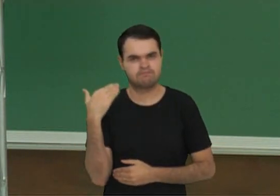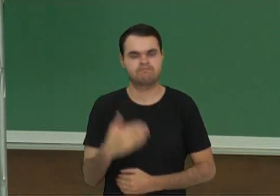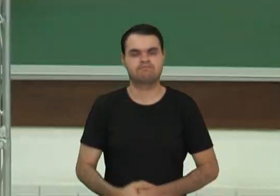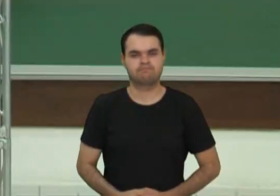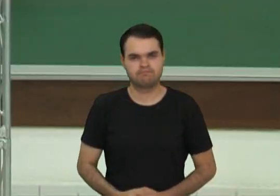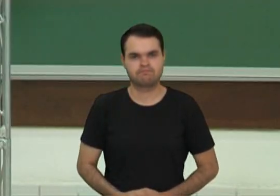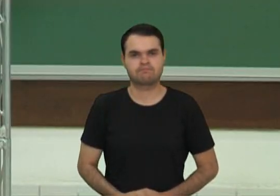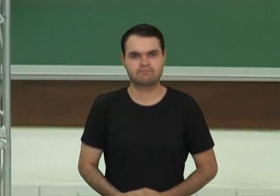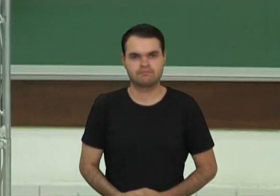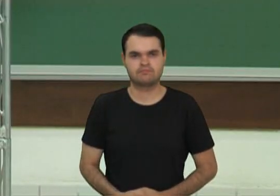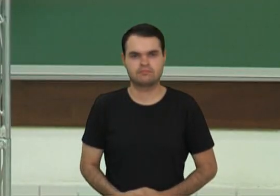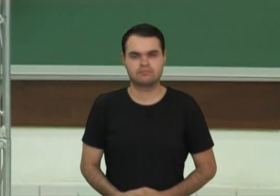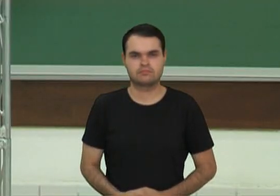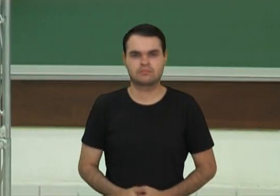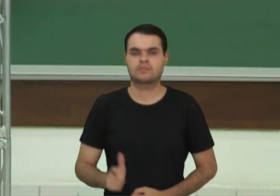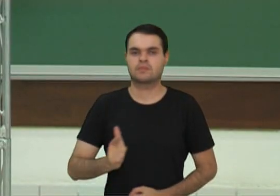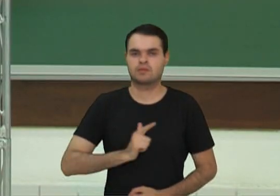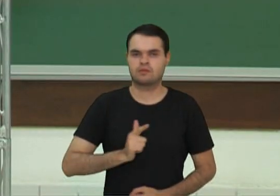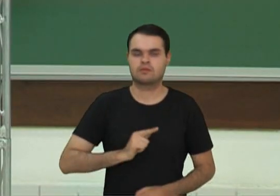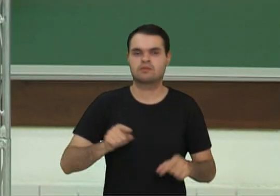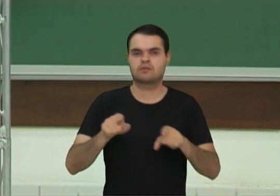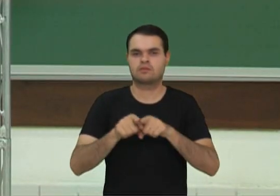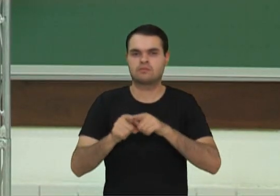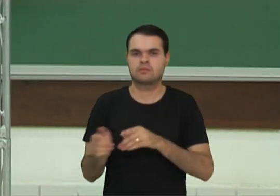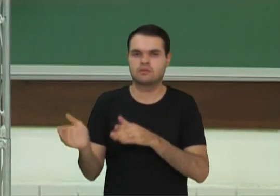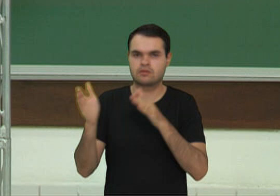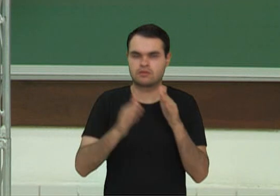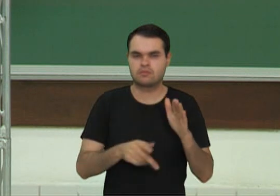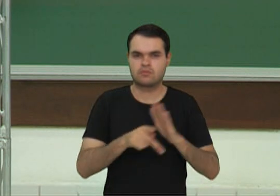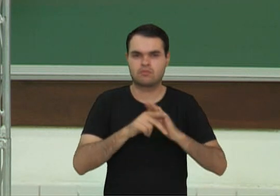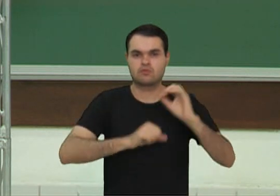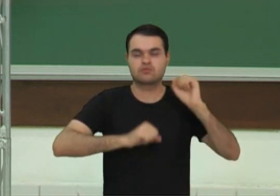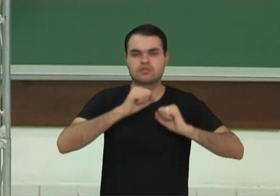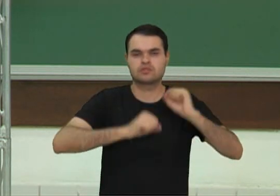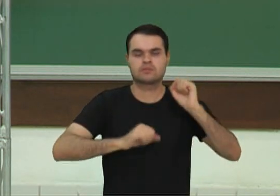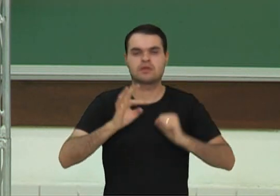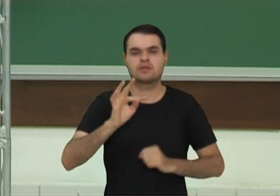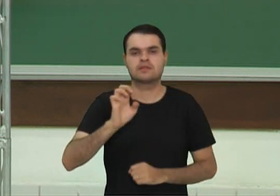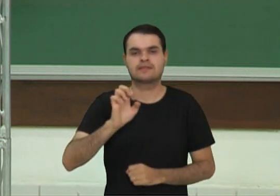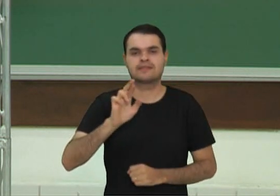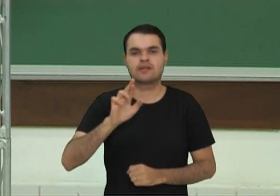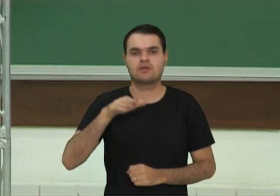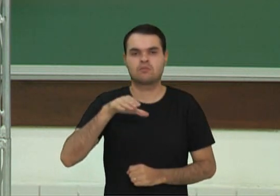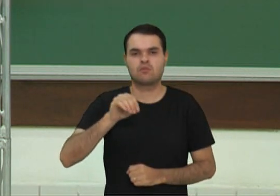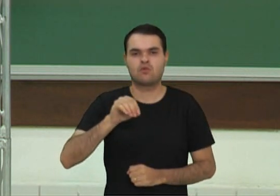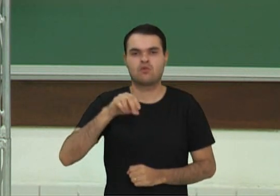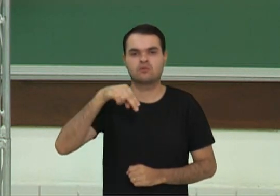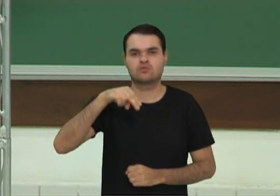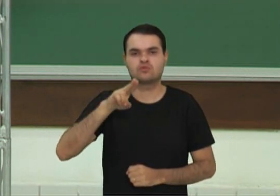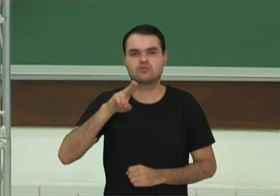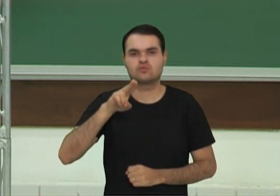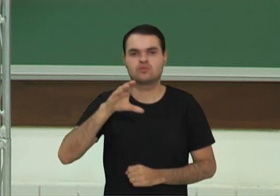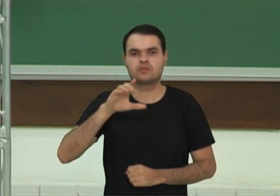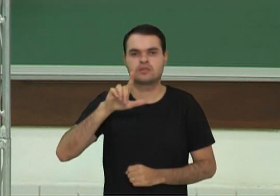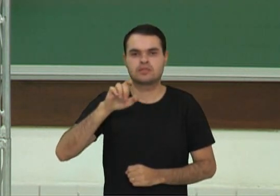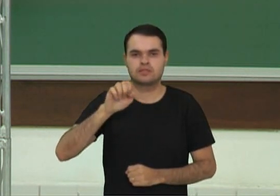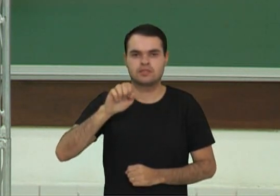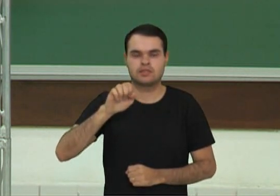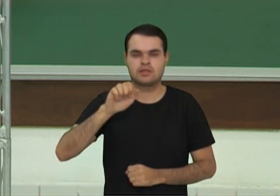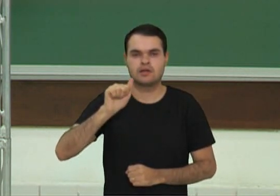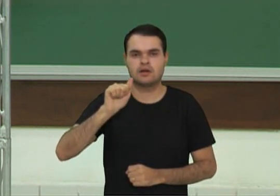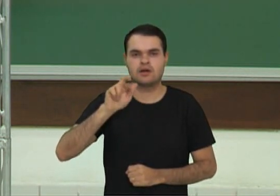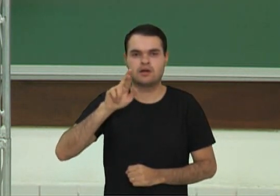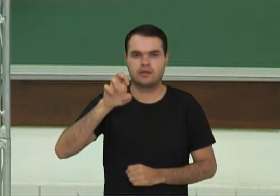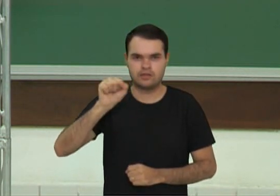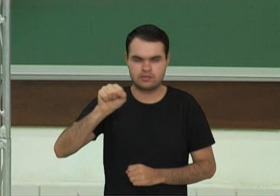falecer. E a gente também tem a questão que envolve as usinas termonucleares, porque as usinas termonucleares elas sempre estão